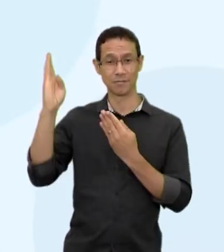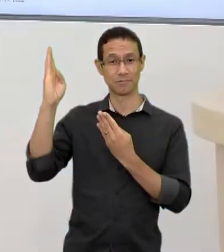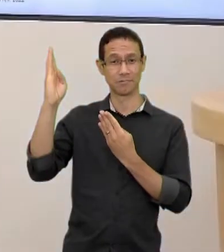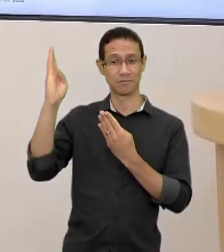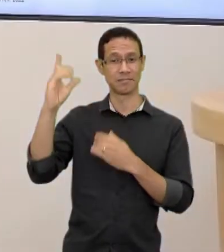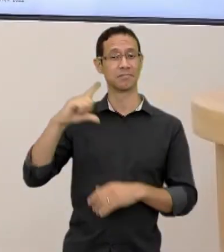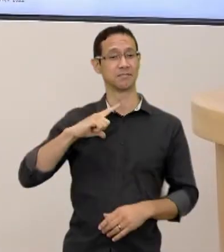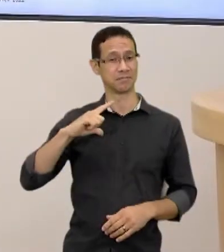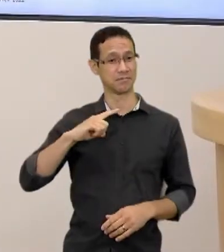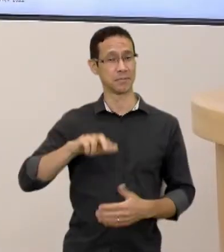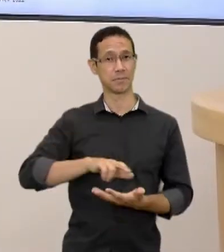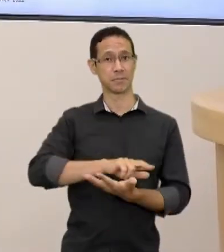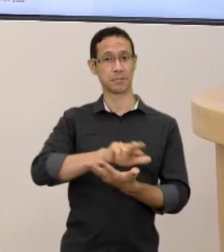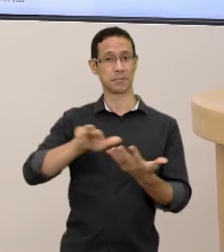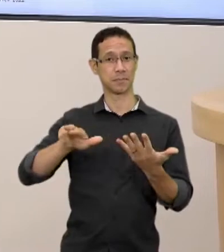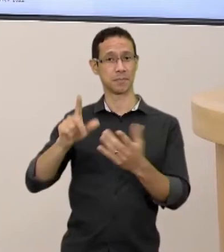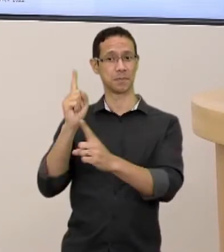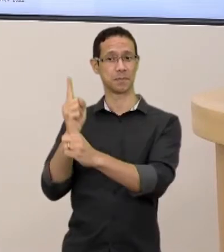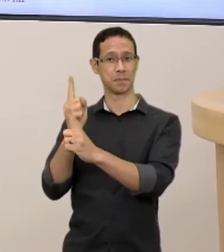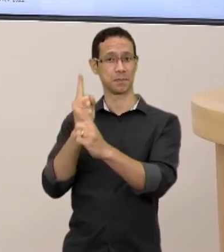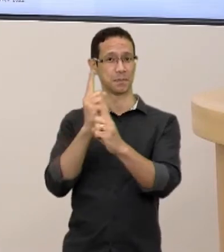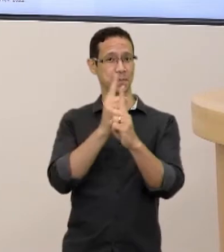aí várias